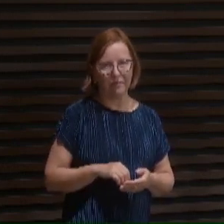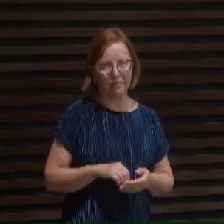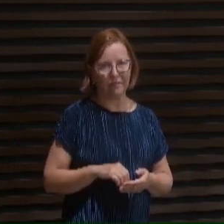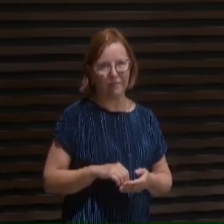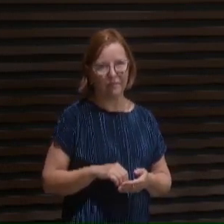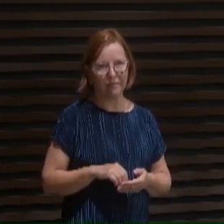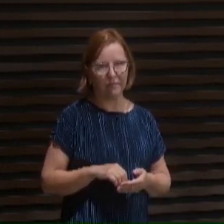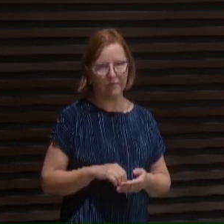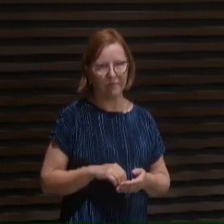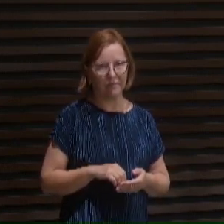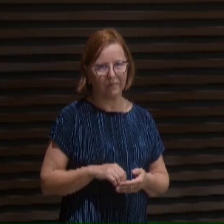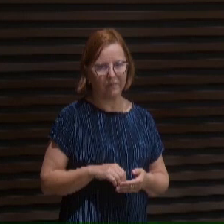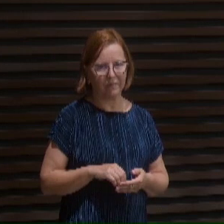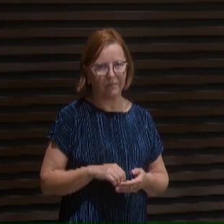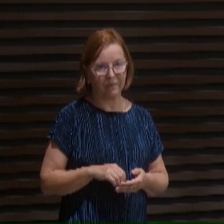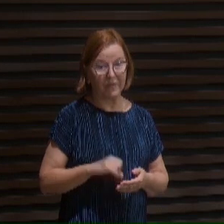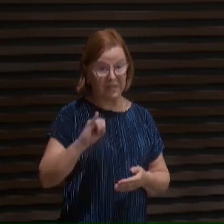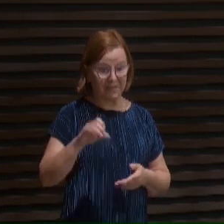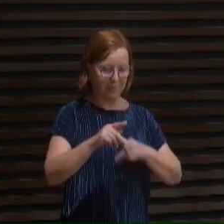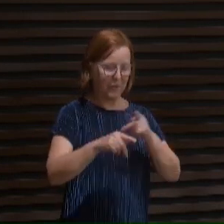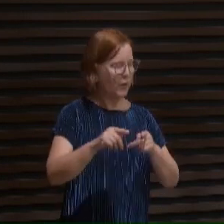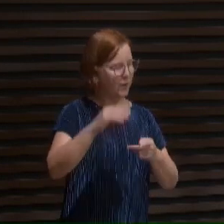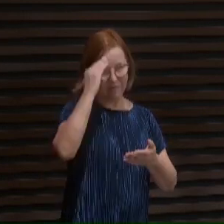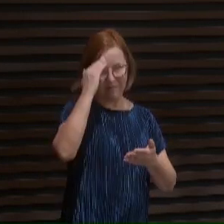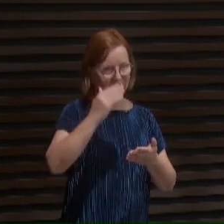Se eles não crerem,